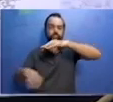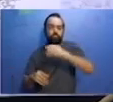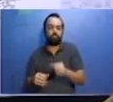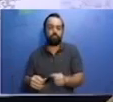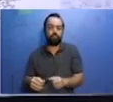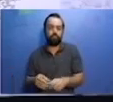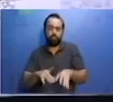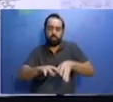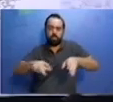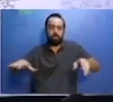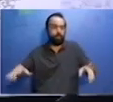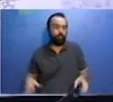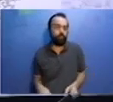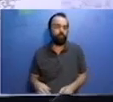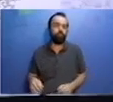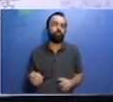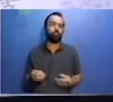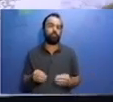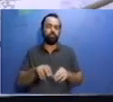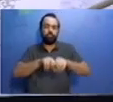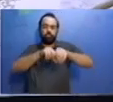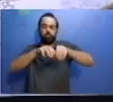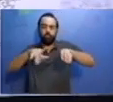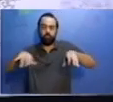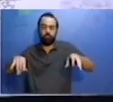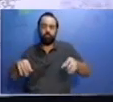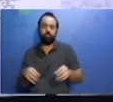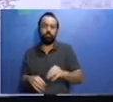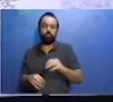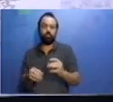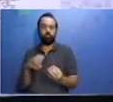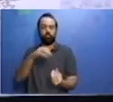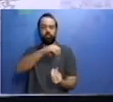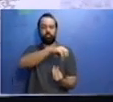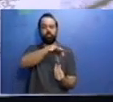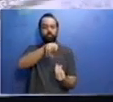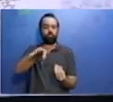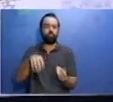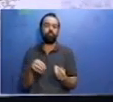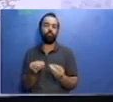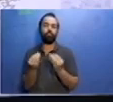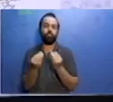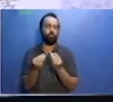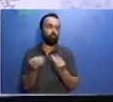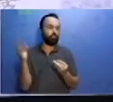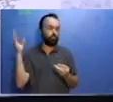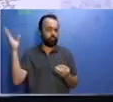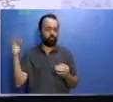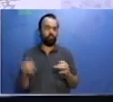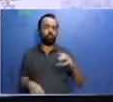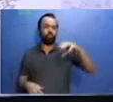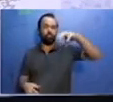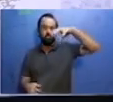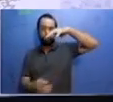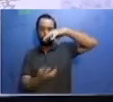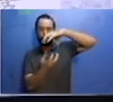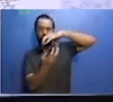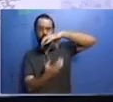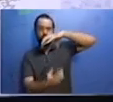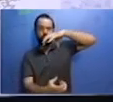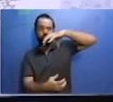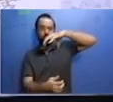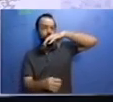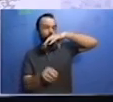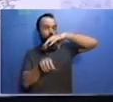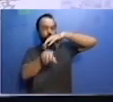Bom, agora a reprodução dos fungos. Esse é um esquema simplificado desse processo. Aqui nós temos um fungo desenvolvido,